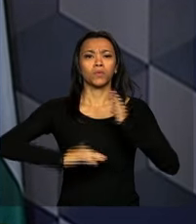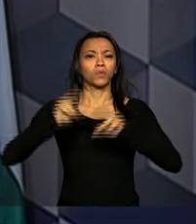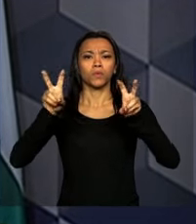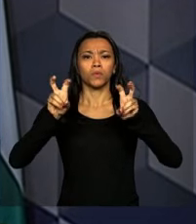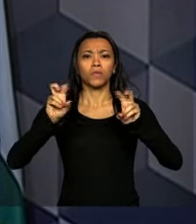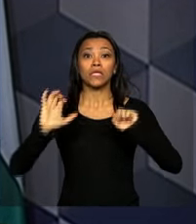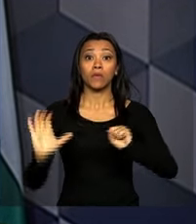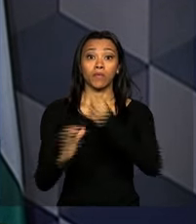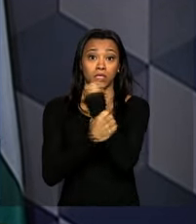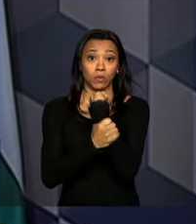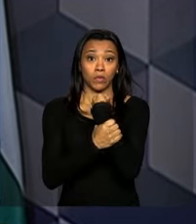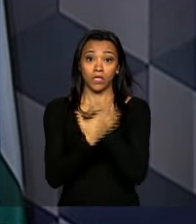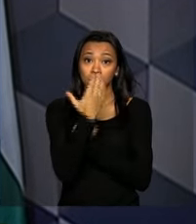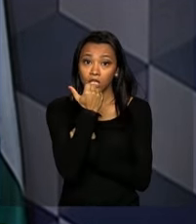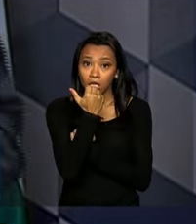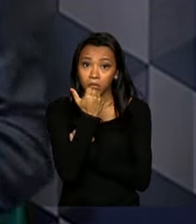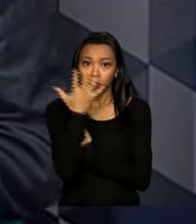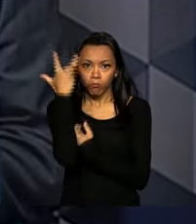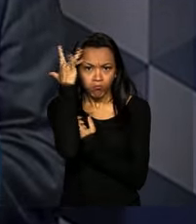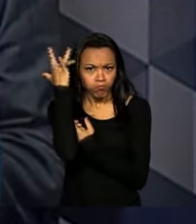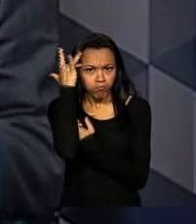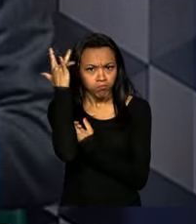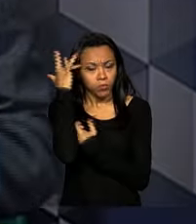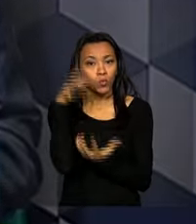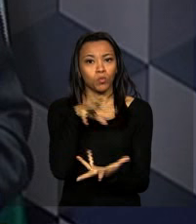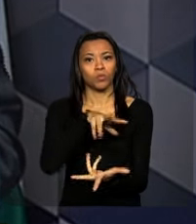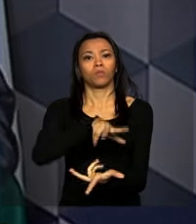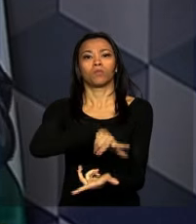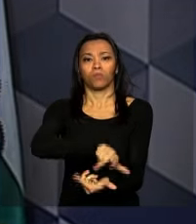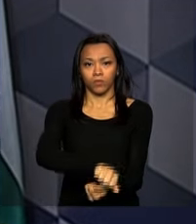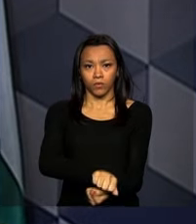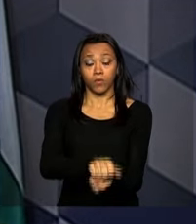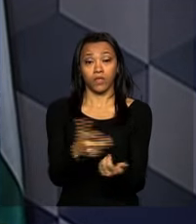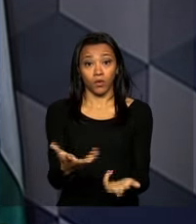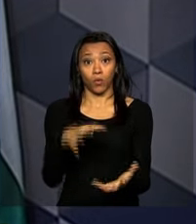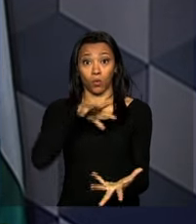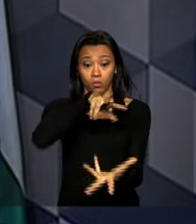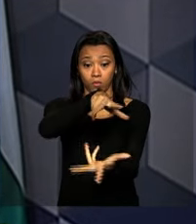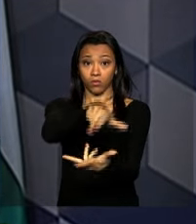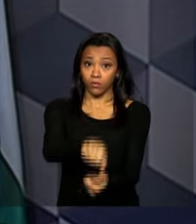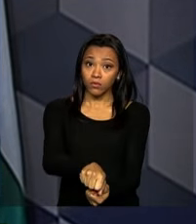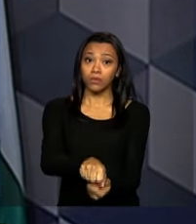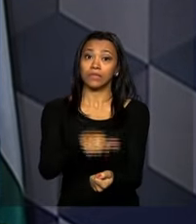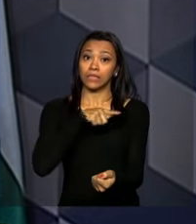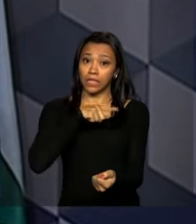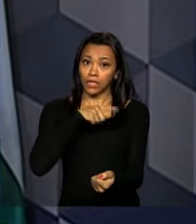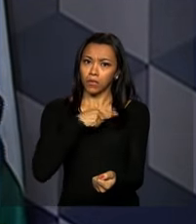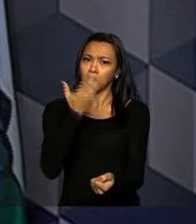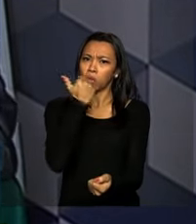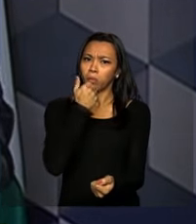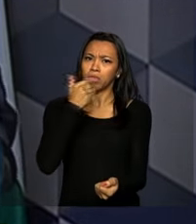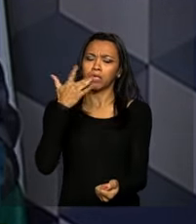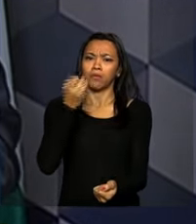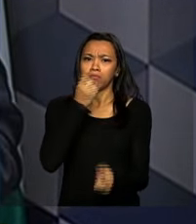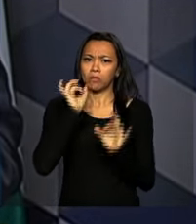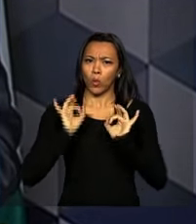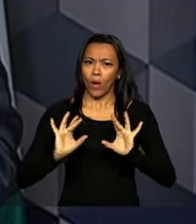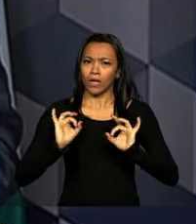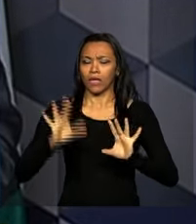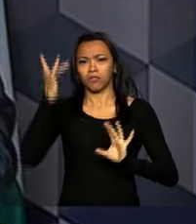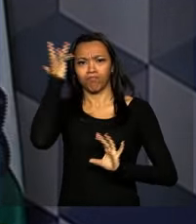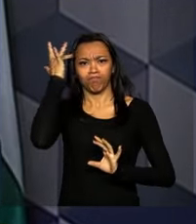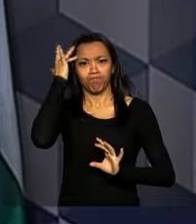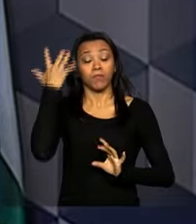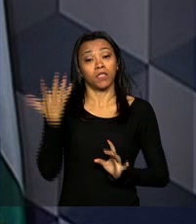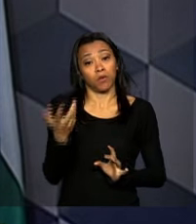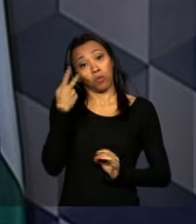do mundo. O Brasil hoje, para que o mundo tenha segurança alimentar, as coisas no agronegócio